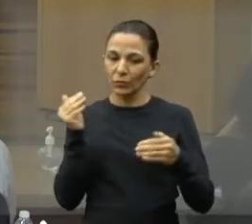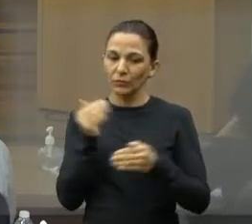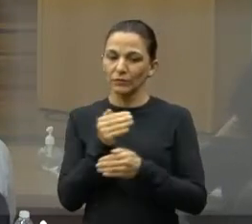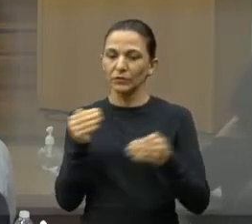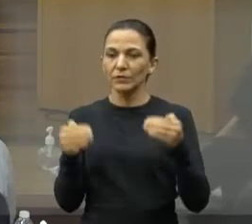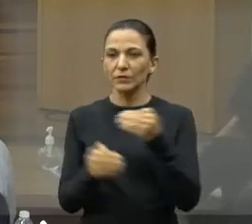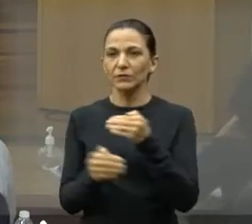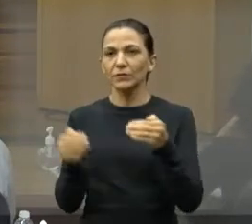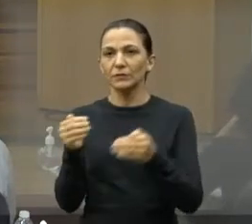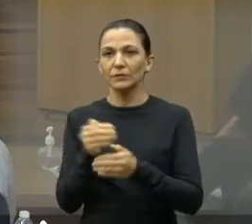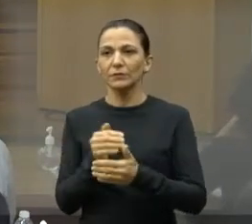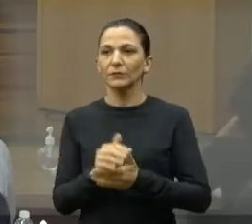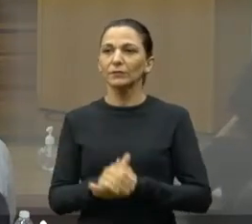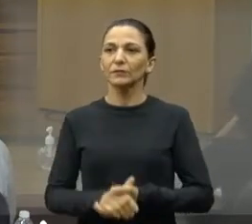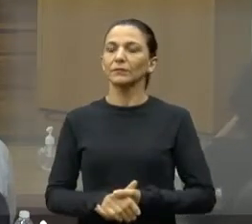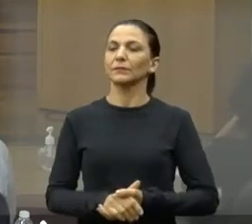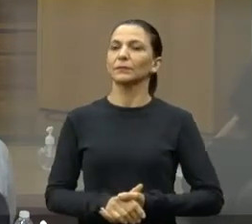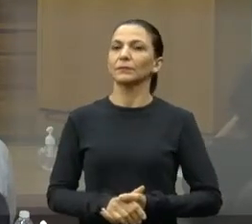favor? Pronto.